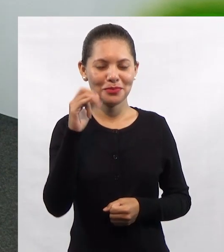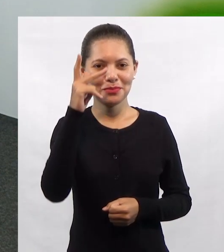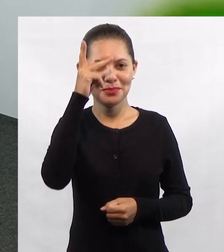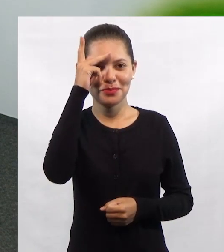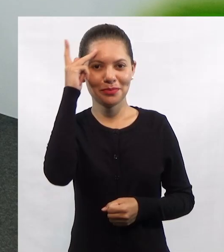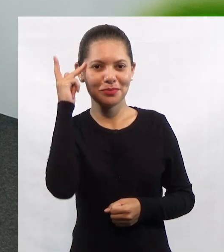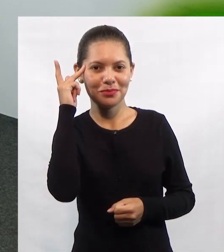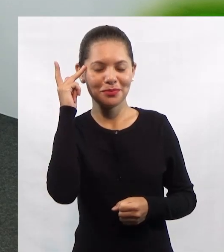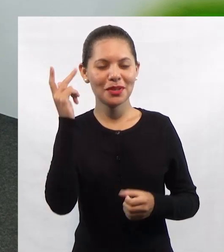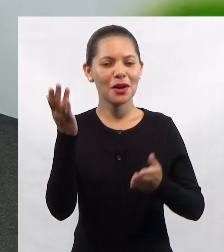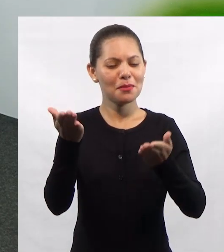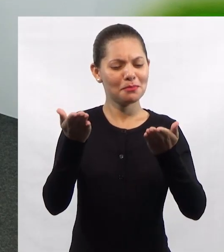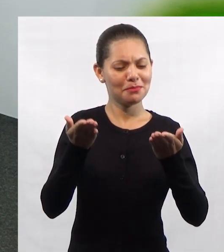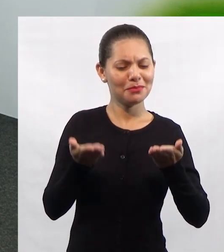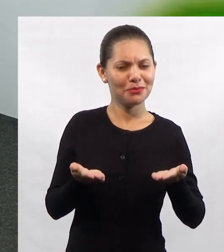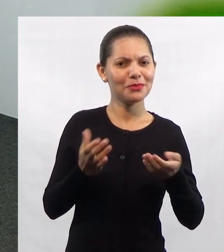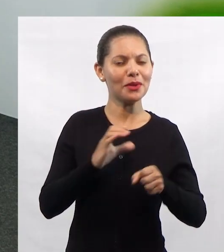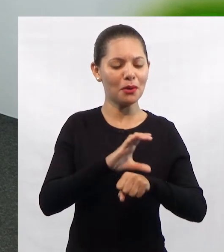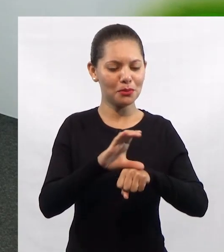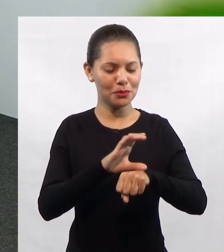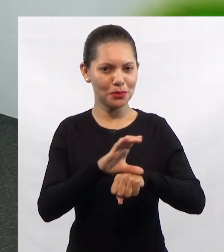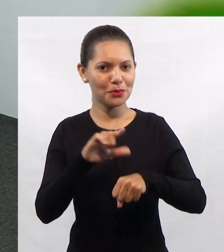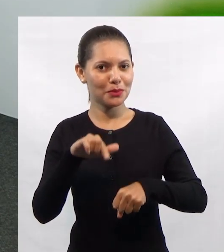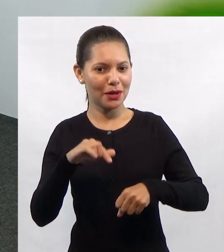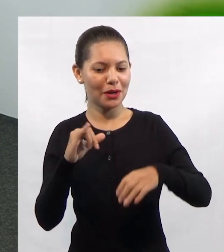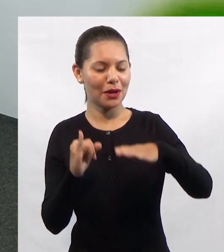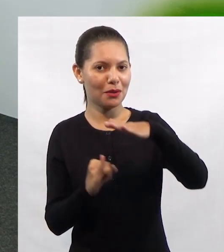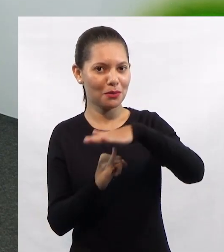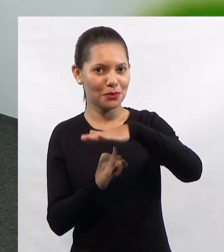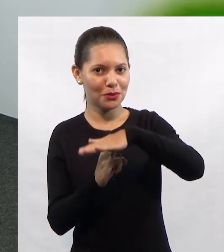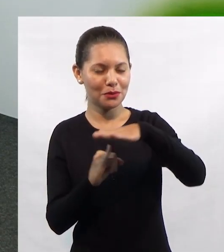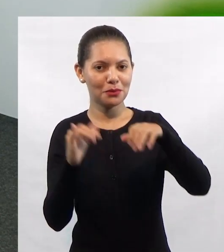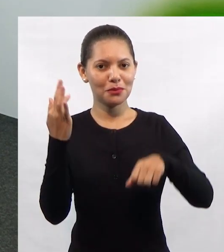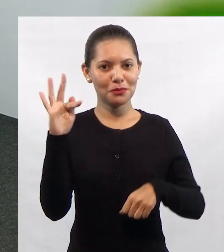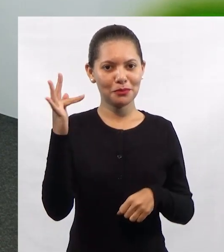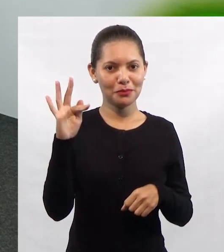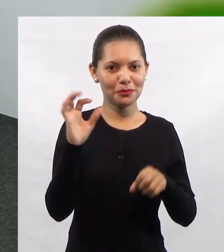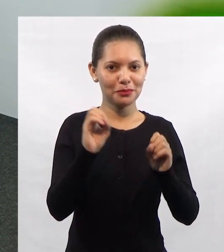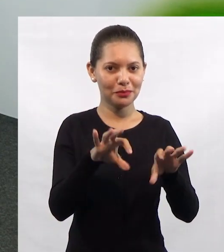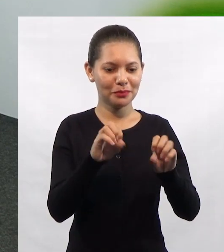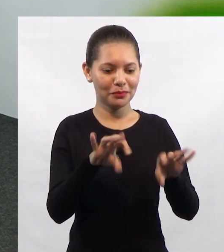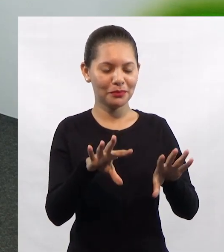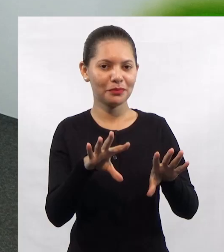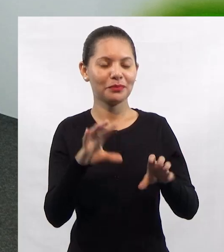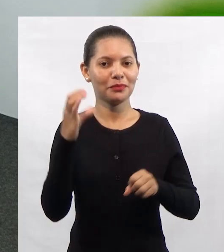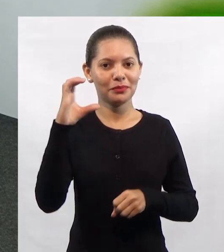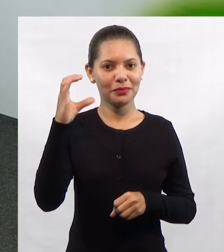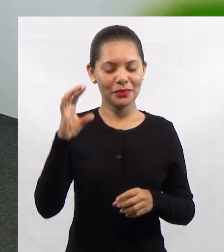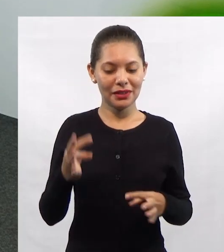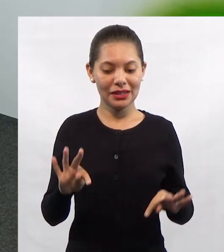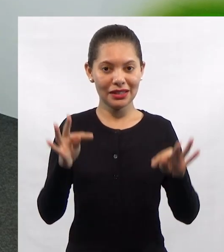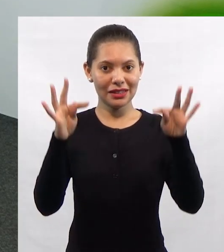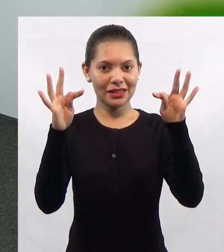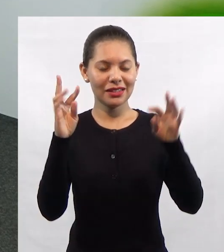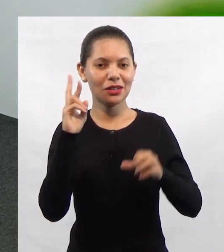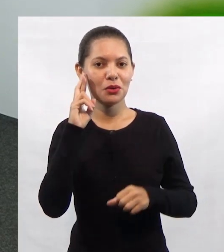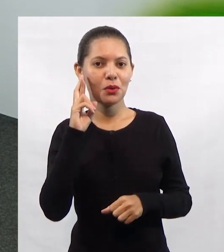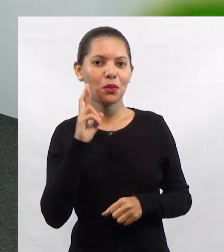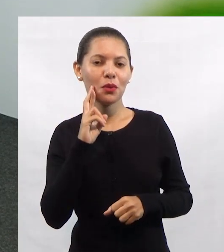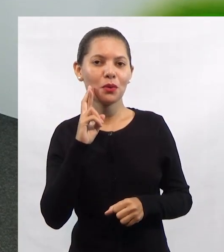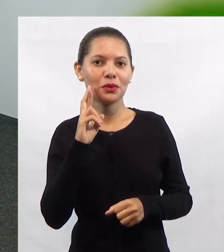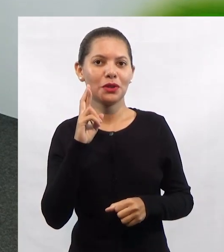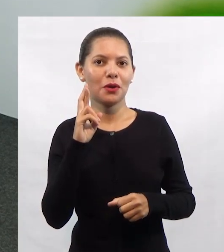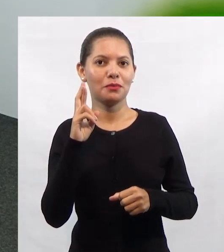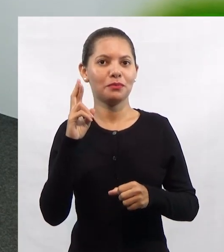Saudações, pessoas! Sejam bem-vindos aos cursos do Instituto Federal de Educação, Ciência e Tecnologia de Rondônia, o IFRO,